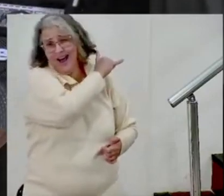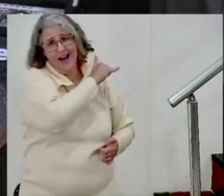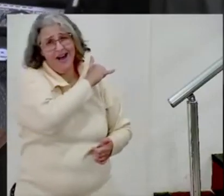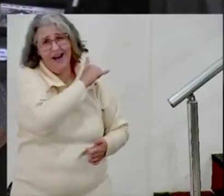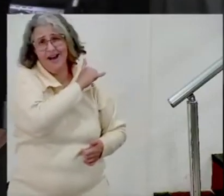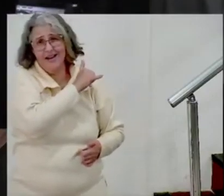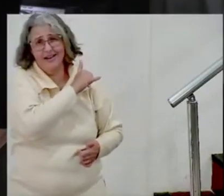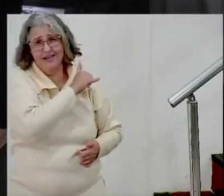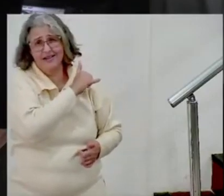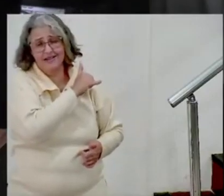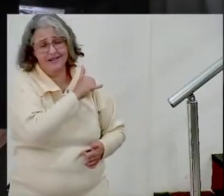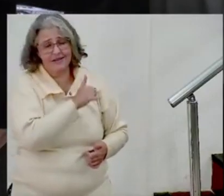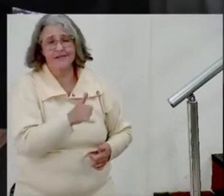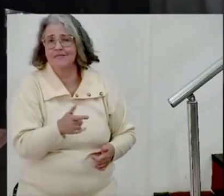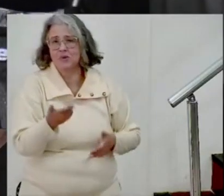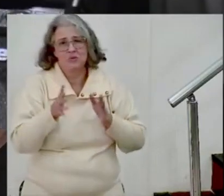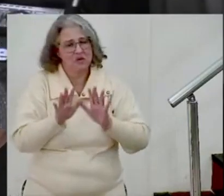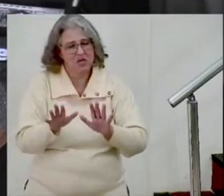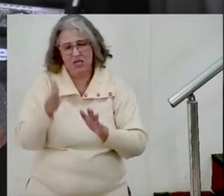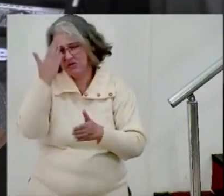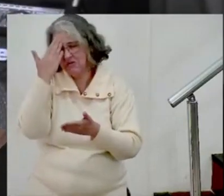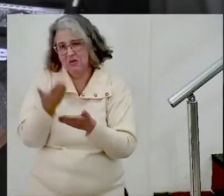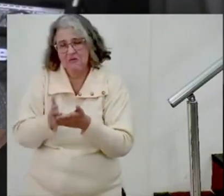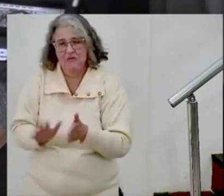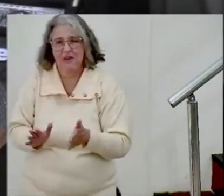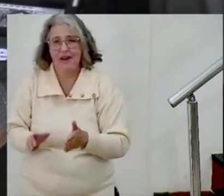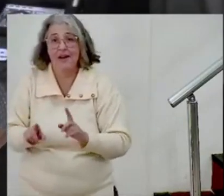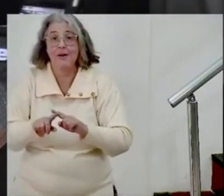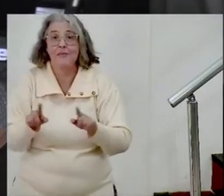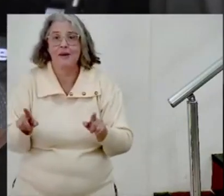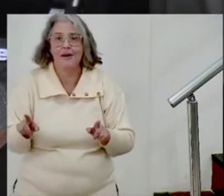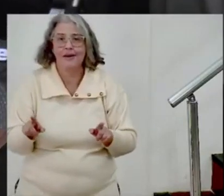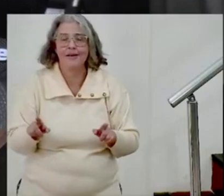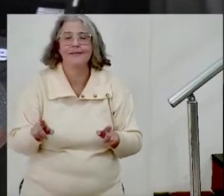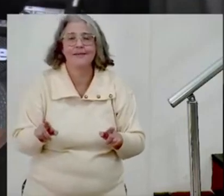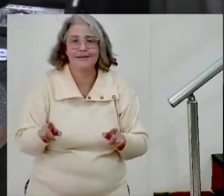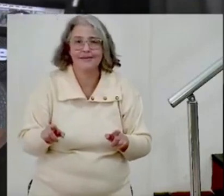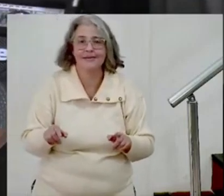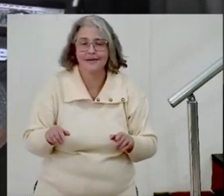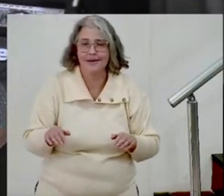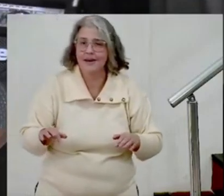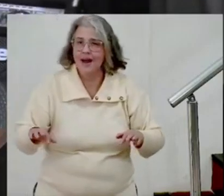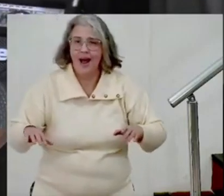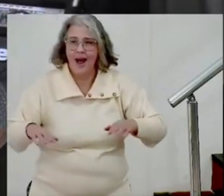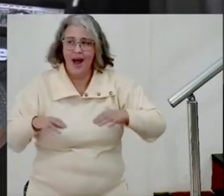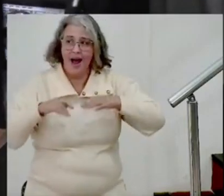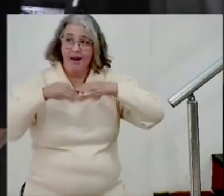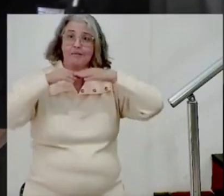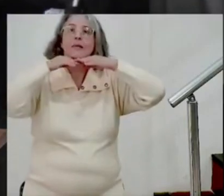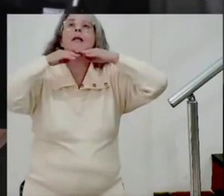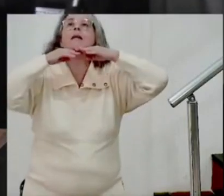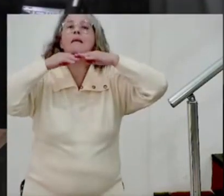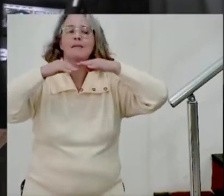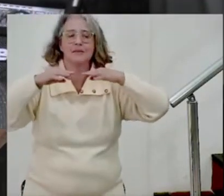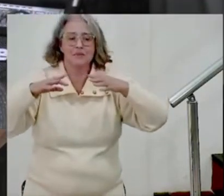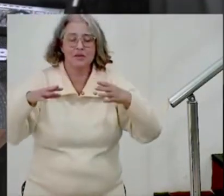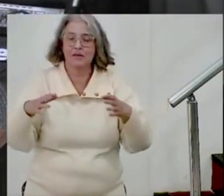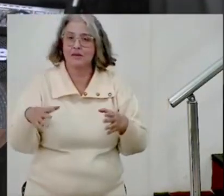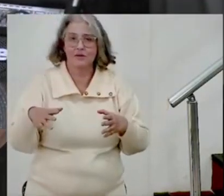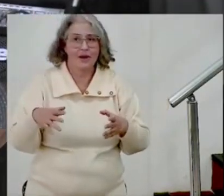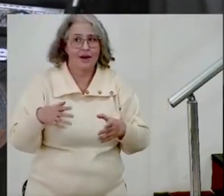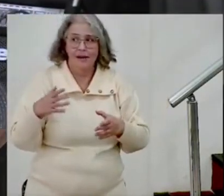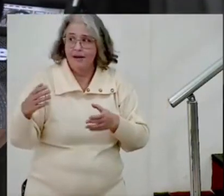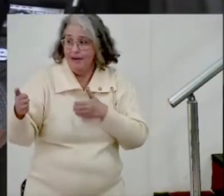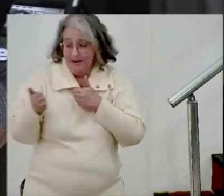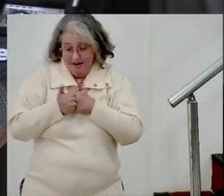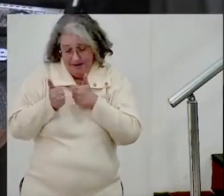chegar até o pescoço. Mas o Ezequias agora está confiando, a água chegou no pescoço dele. Já foram 46 cidades fortificadas,